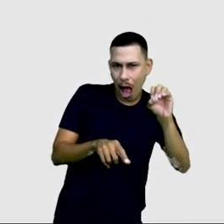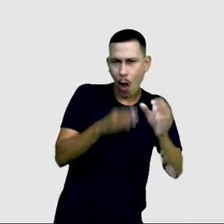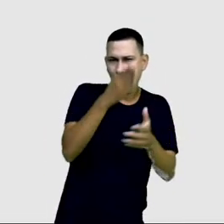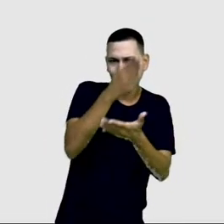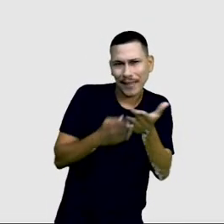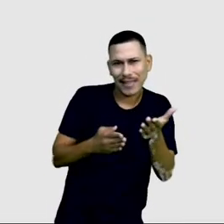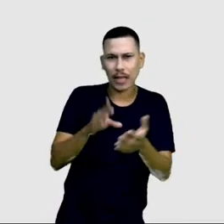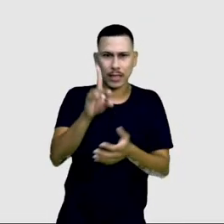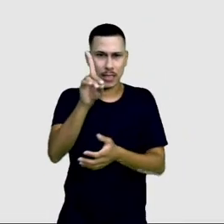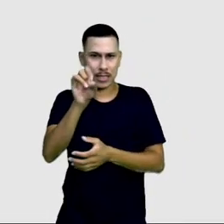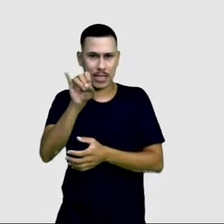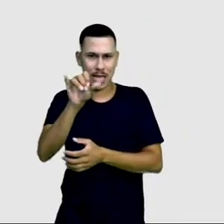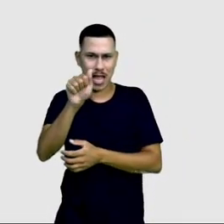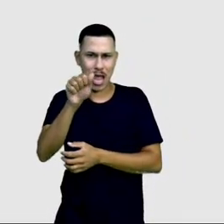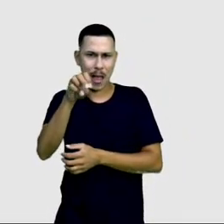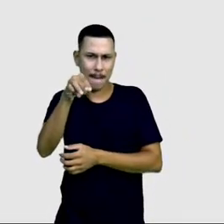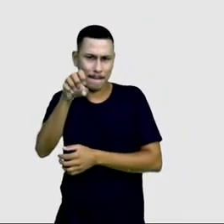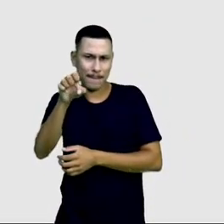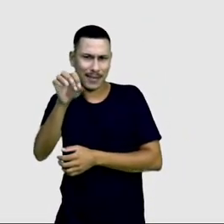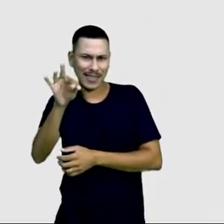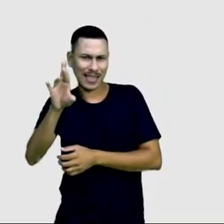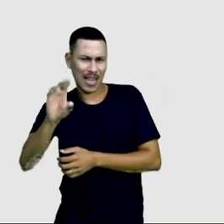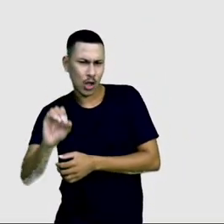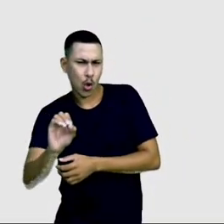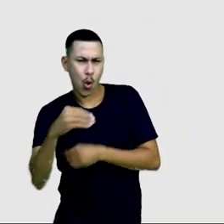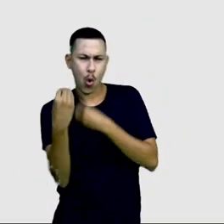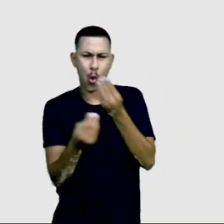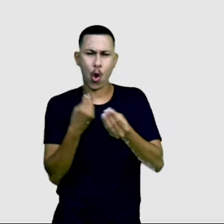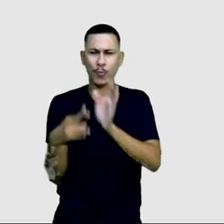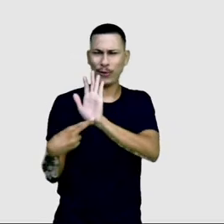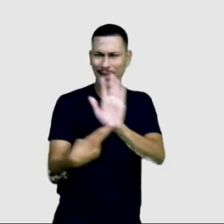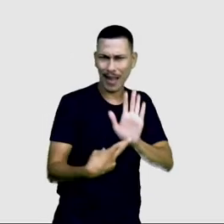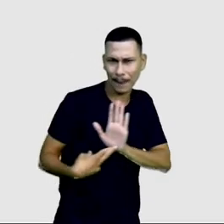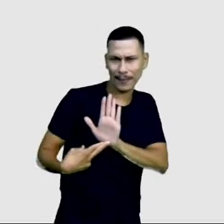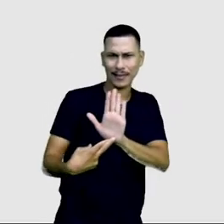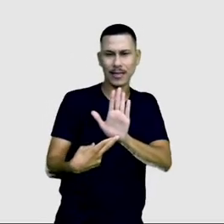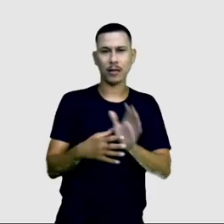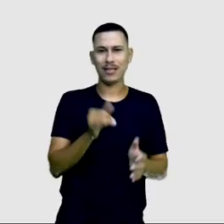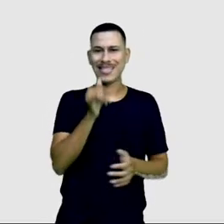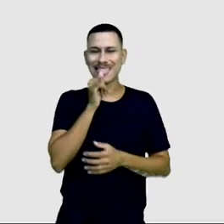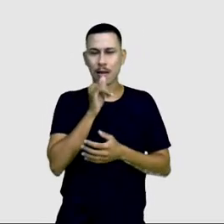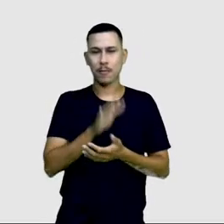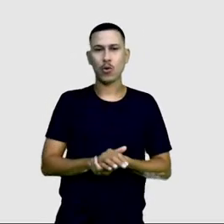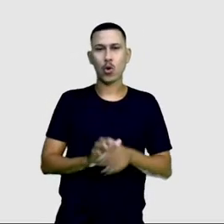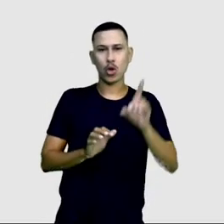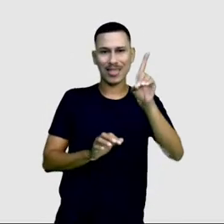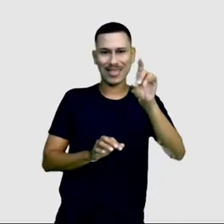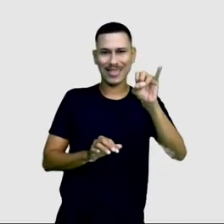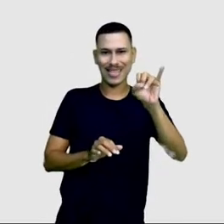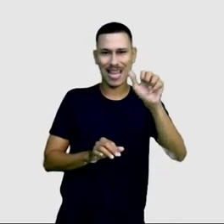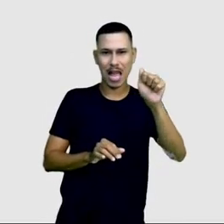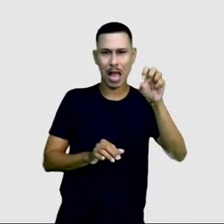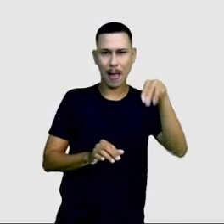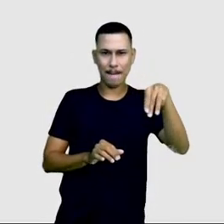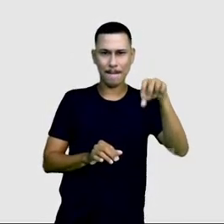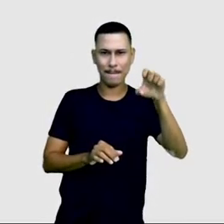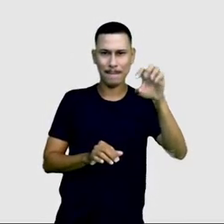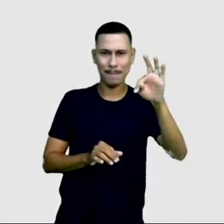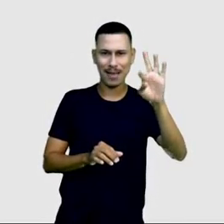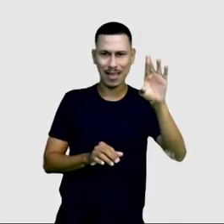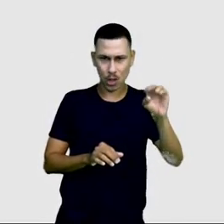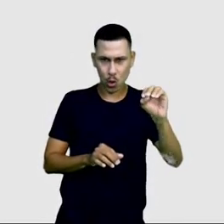metade do diâmetro, tá bom? Como é que a gente representa, então? Diâmetros, na matemática, a gente chama ele com a letra